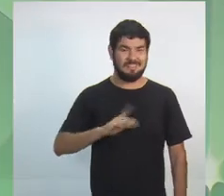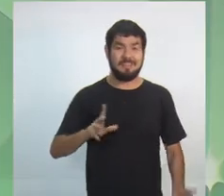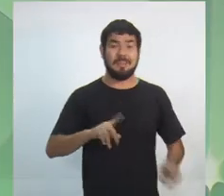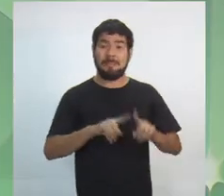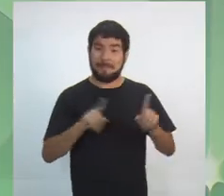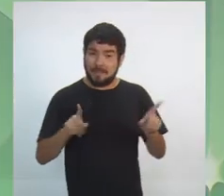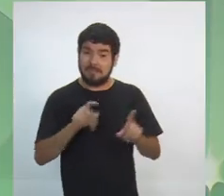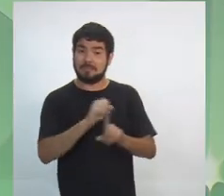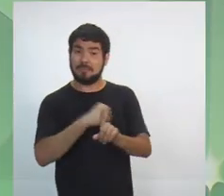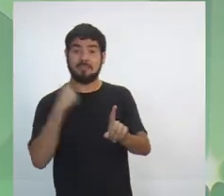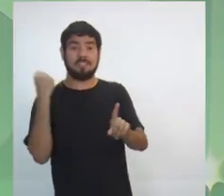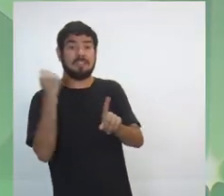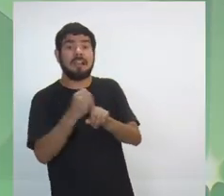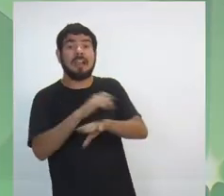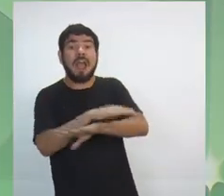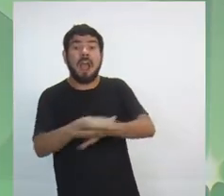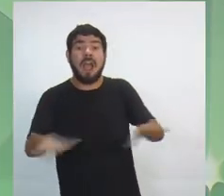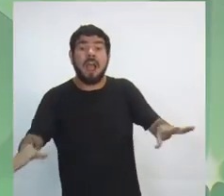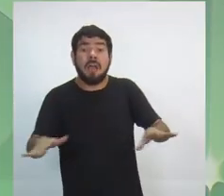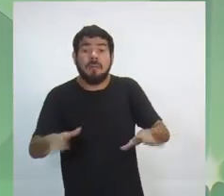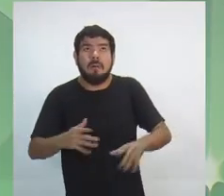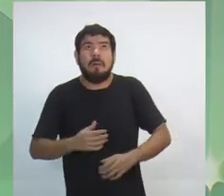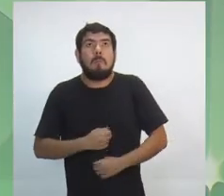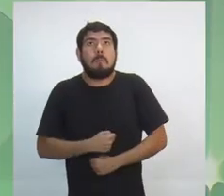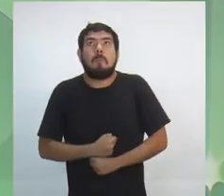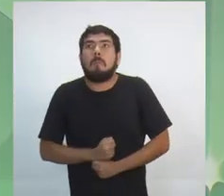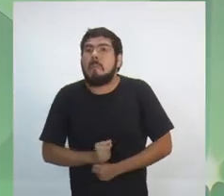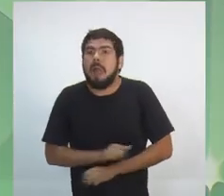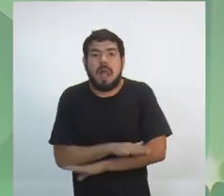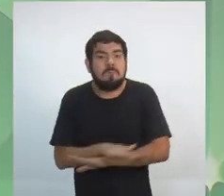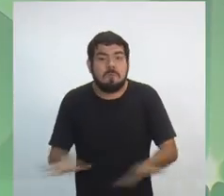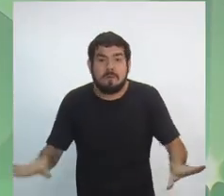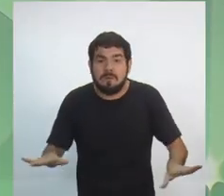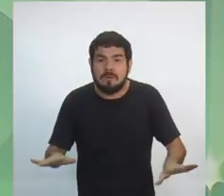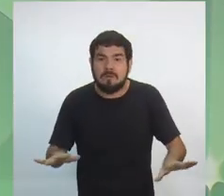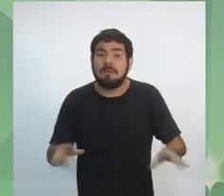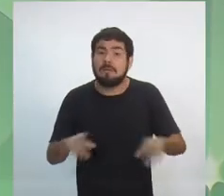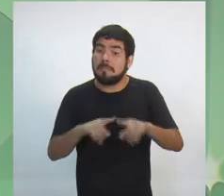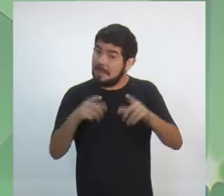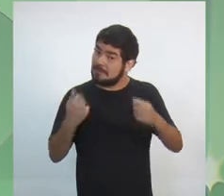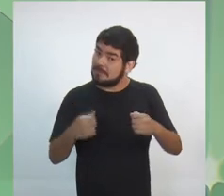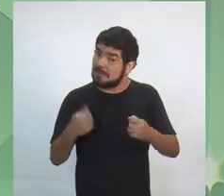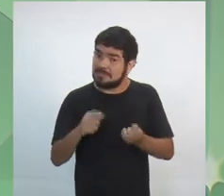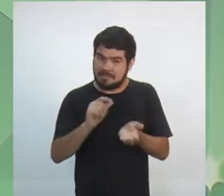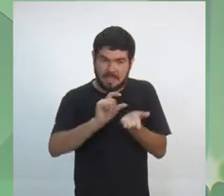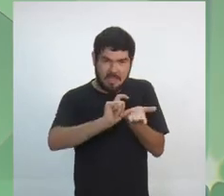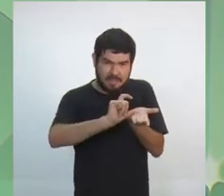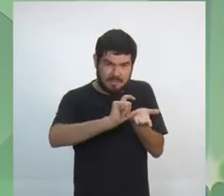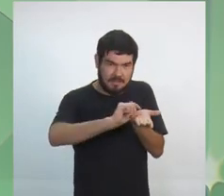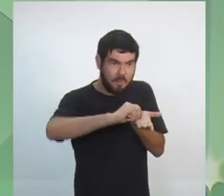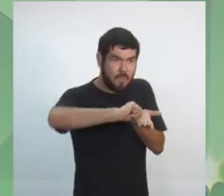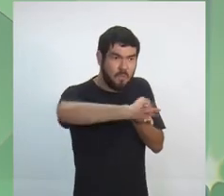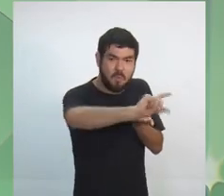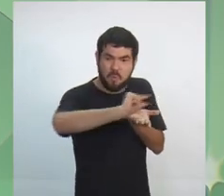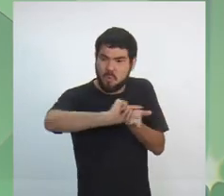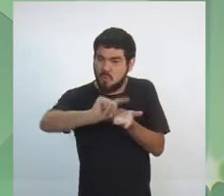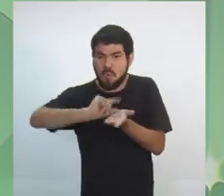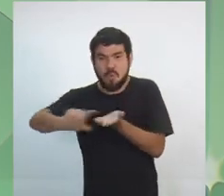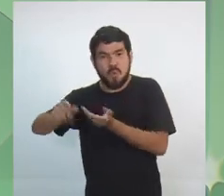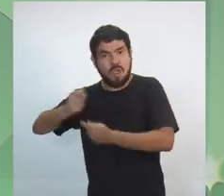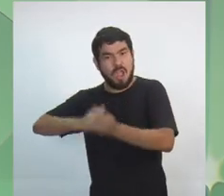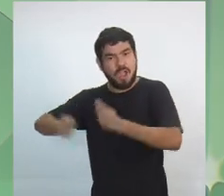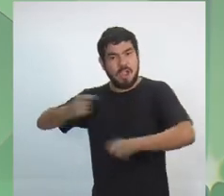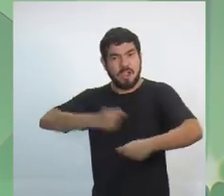uma sociedade sem miséria. E para que isso aconteça, é preciso haver distribuição de renda e é preciso haver a valorização do